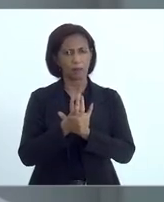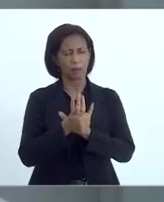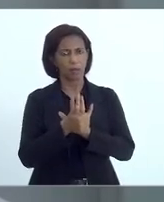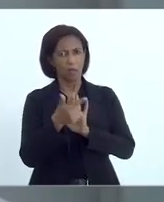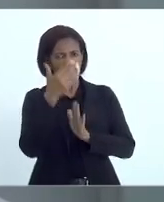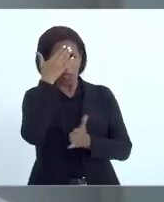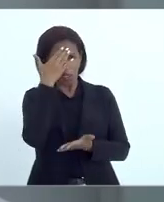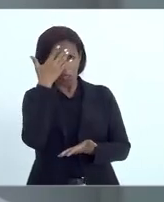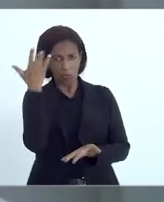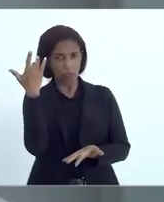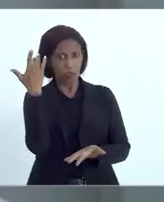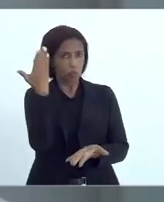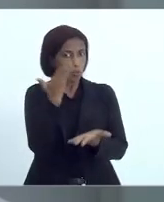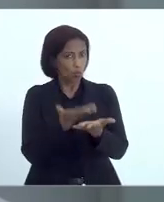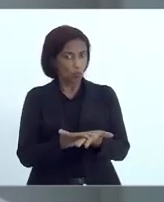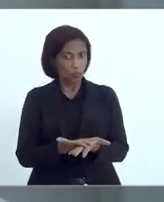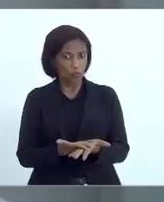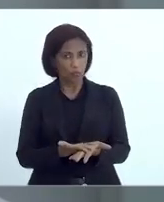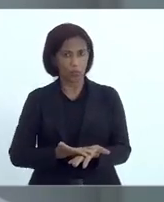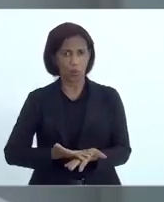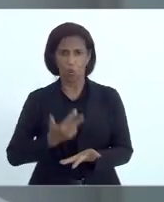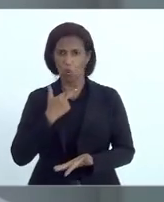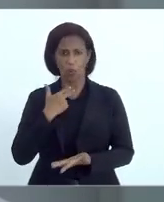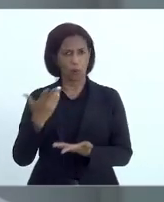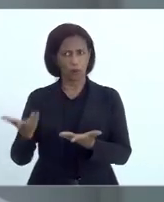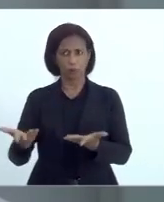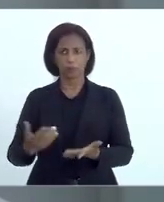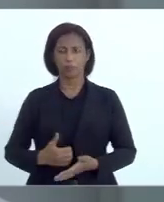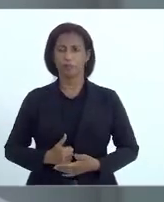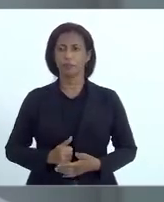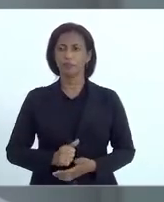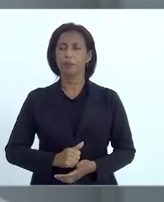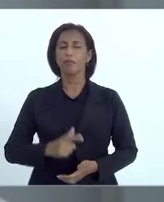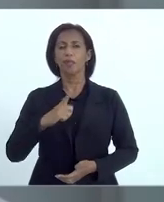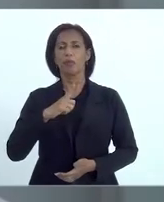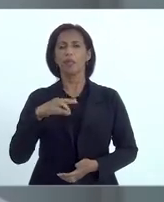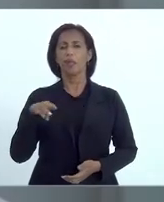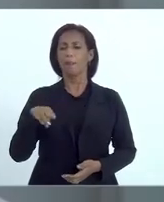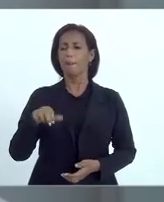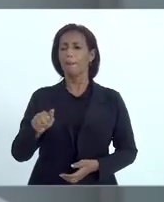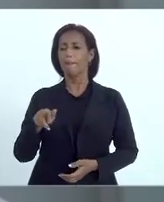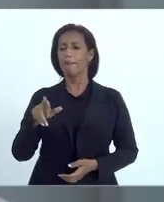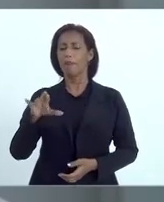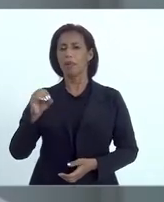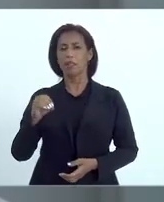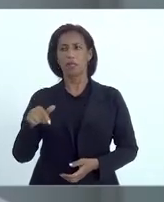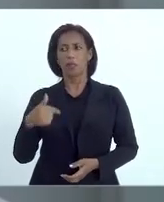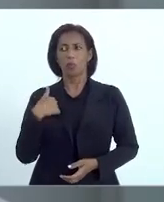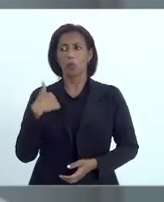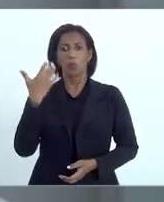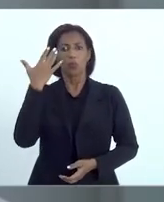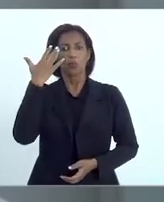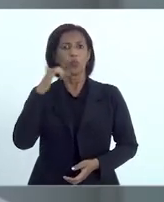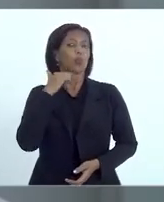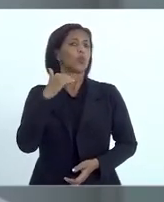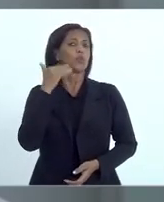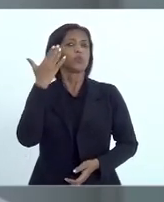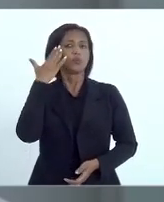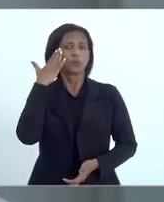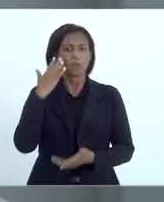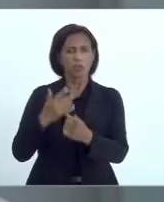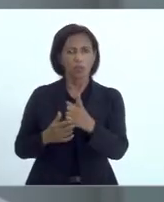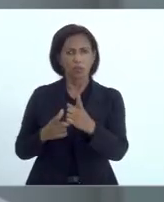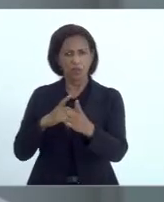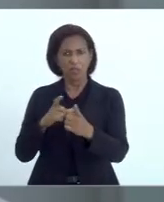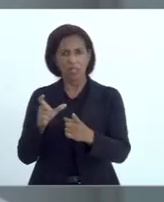onde as pessoas Confiam não pode ser do jeito que é E aí eu tenho aqui até o Marcelo que tá ali e aí eu não consigo entender porque se eu não me